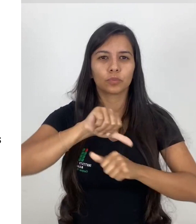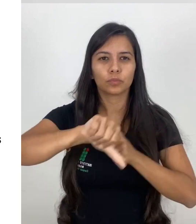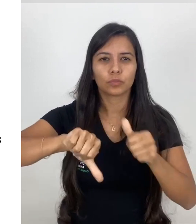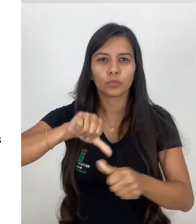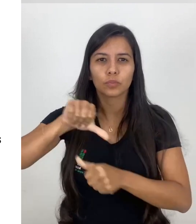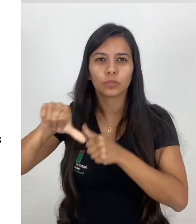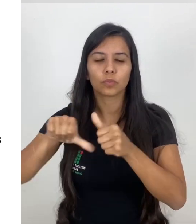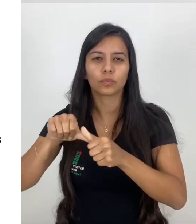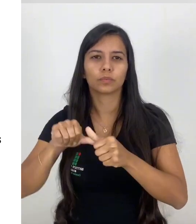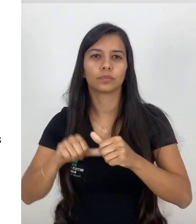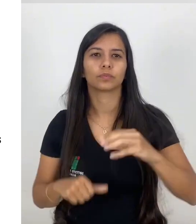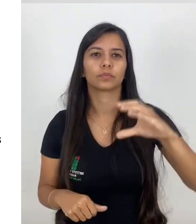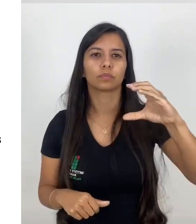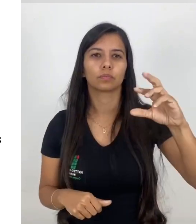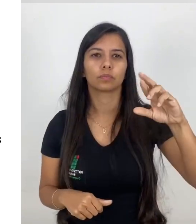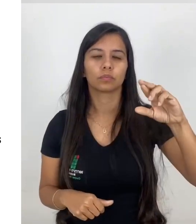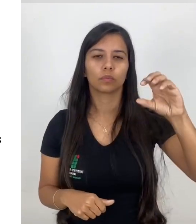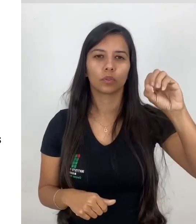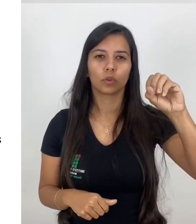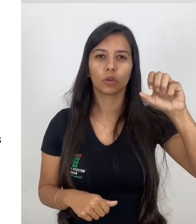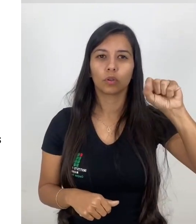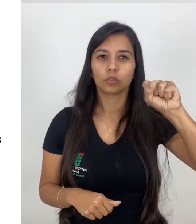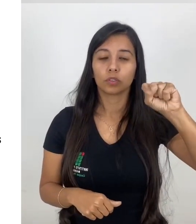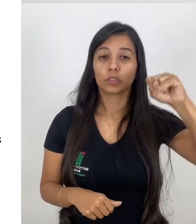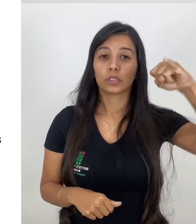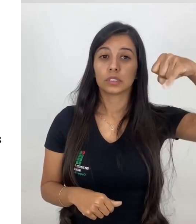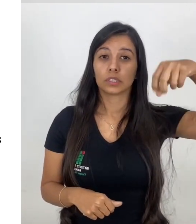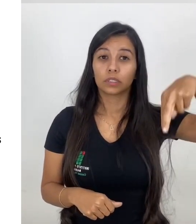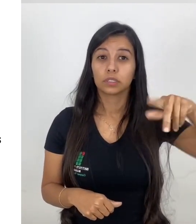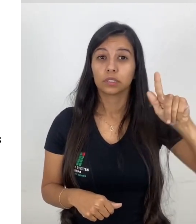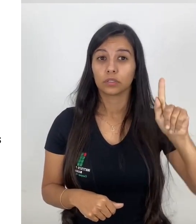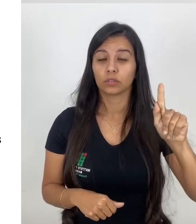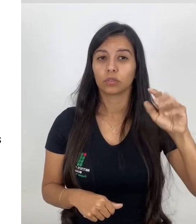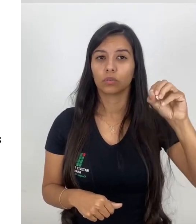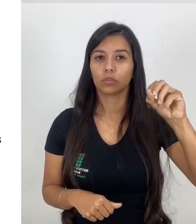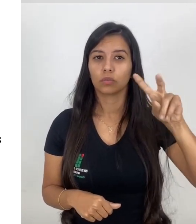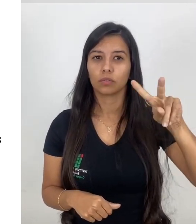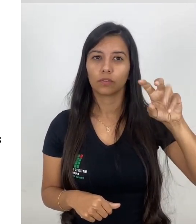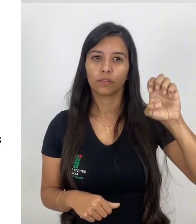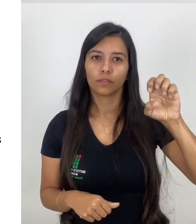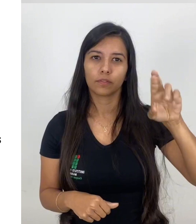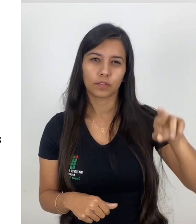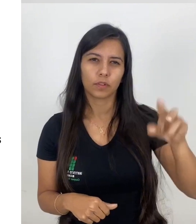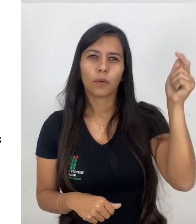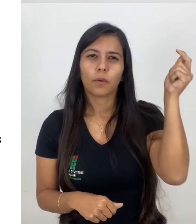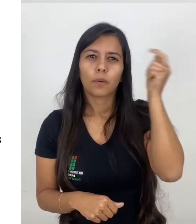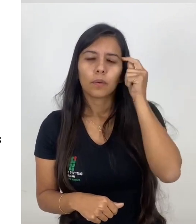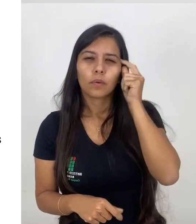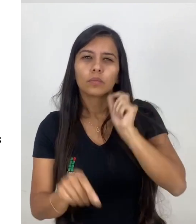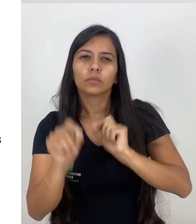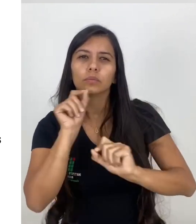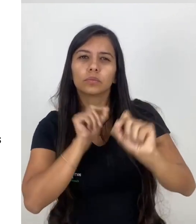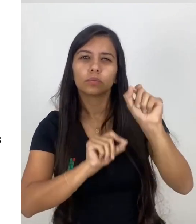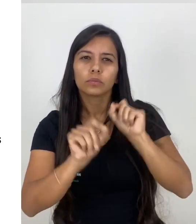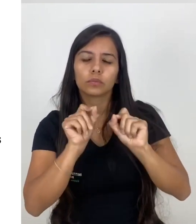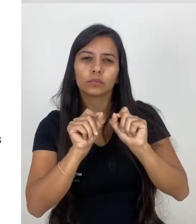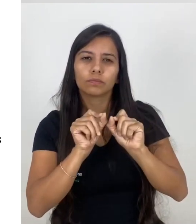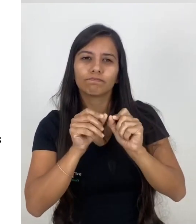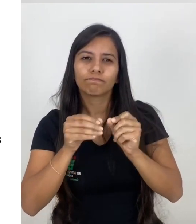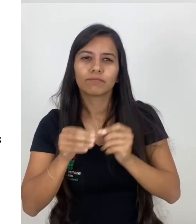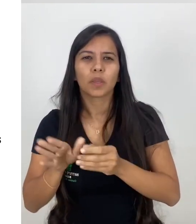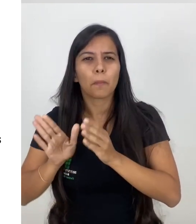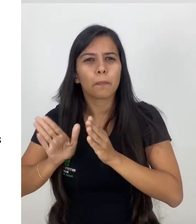genética, que é o crossing over. Sempre que falar crossing over, eu quero que vocês automaticamente pensem